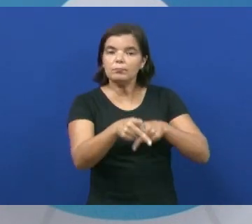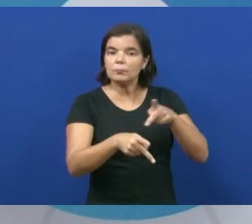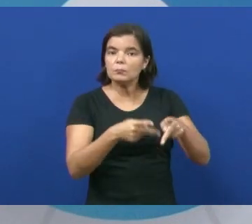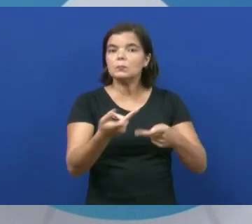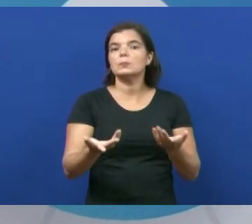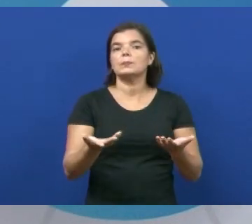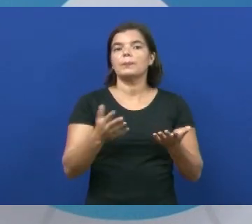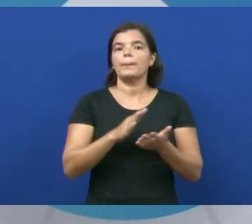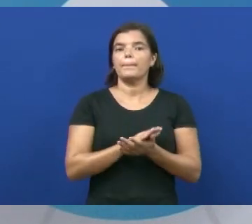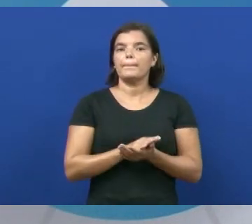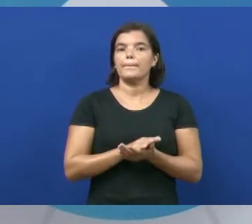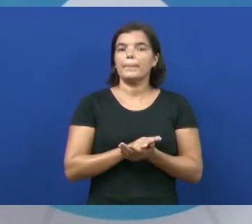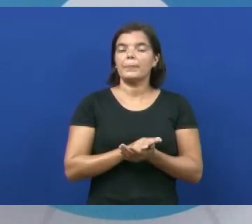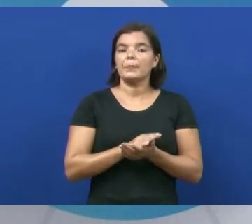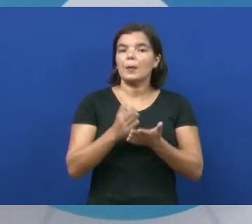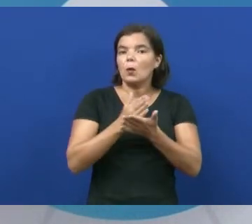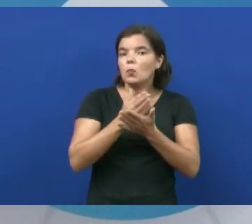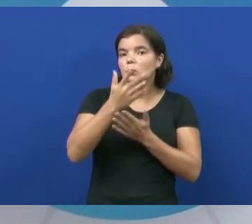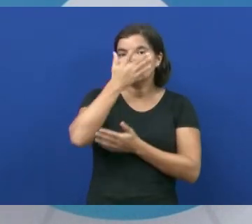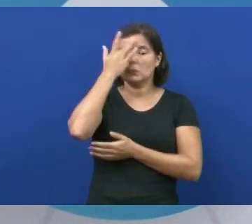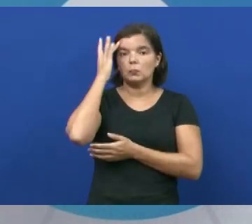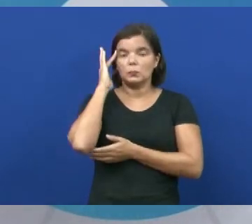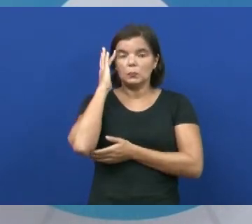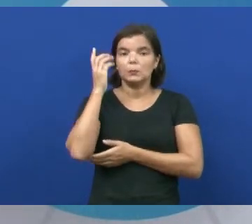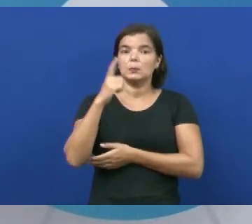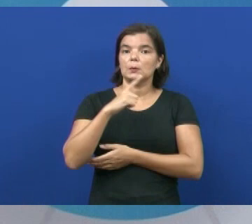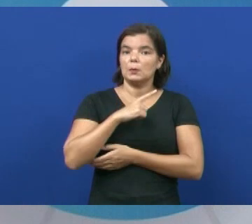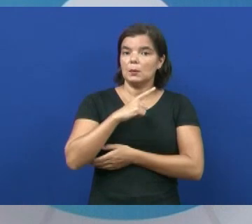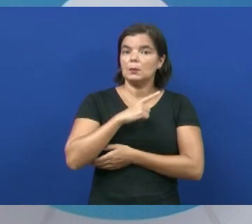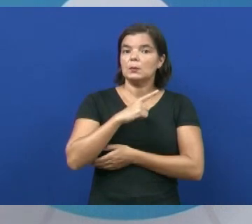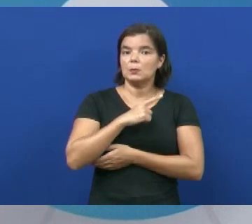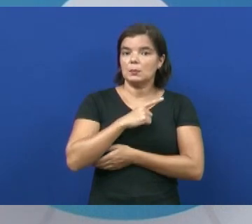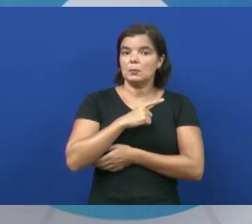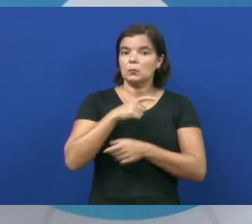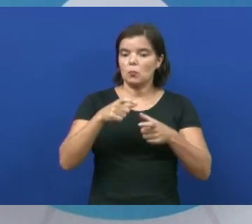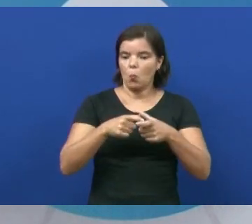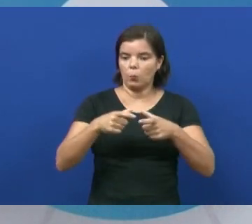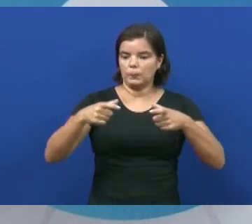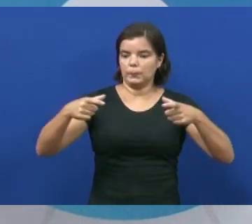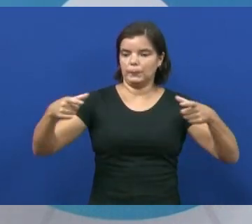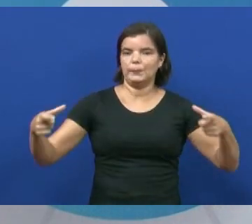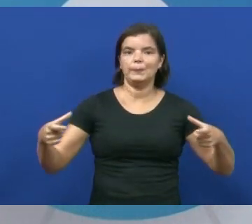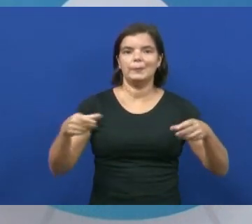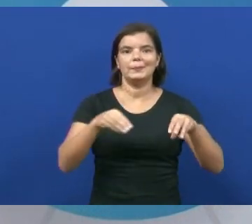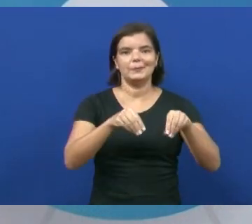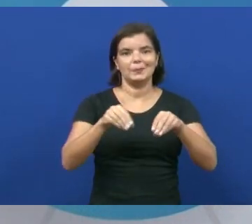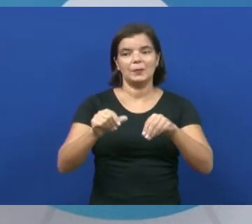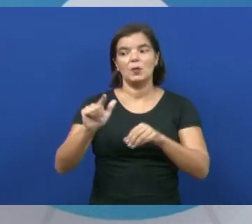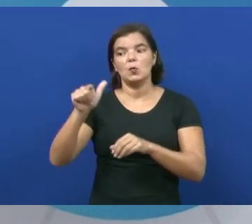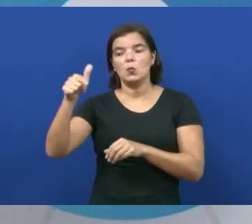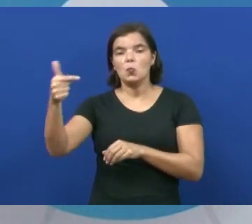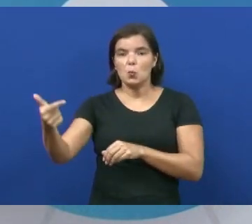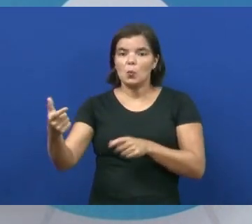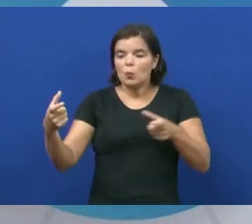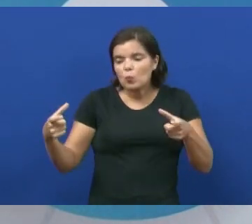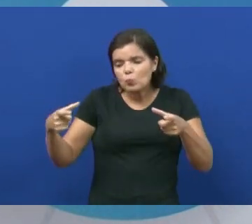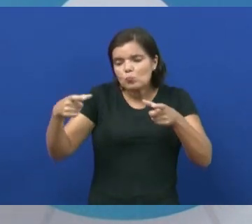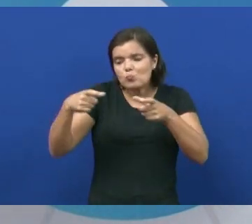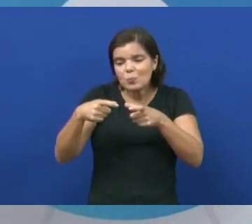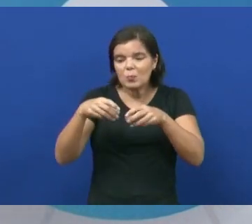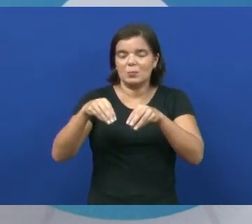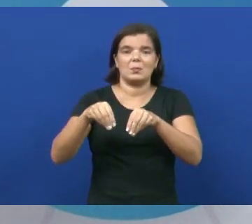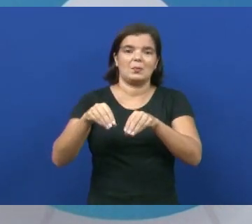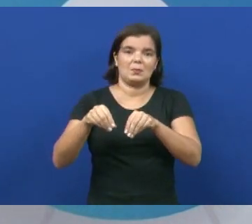população, ou seja, né, de algumas pessoas, elas ficaram com grandes porções de terras, enquanto outras, né, com mínimas, ou